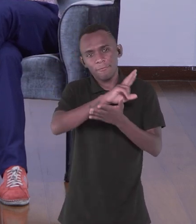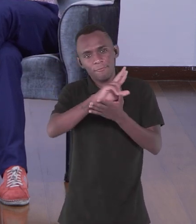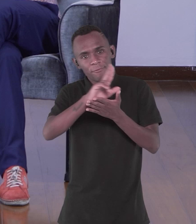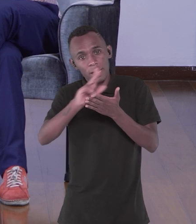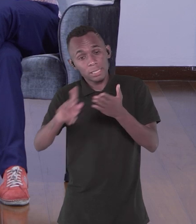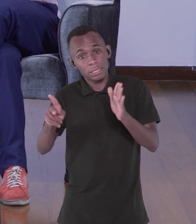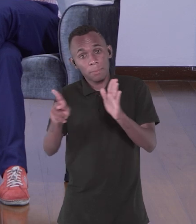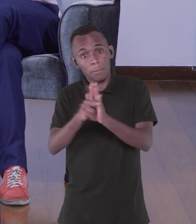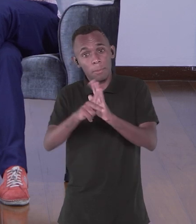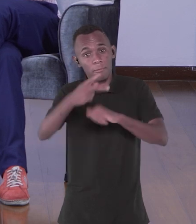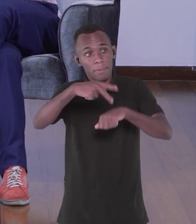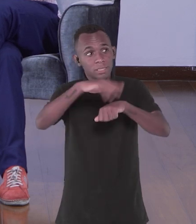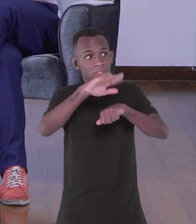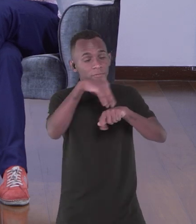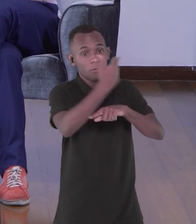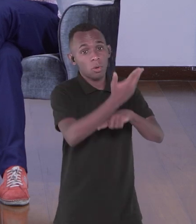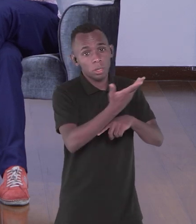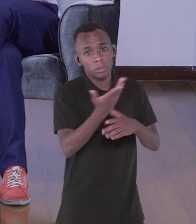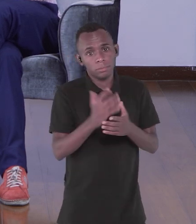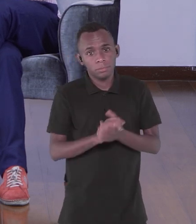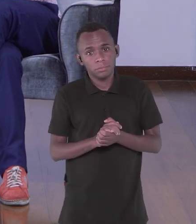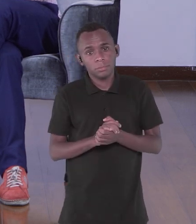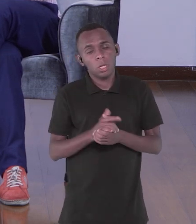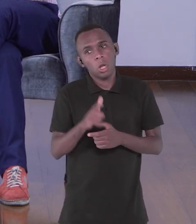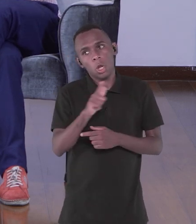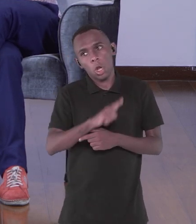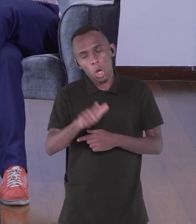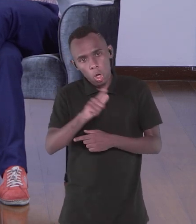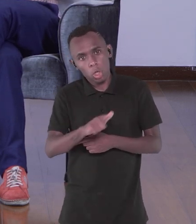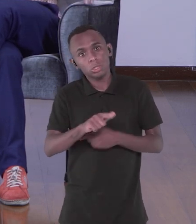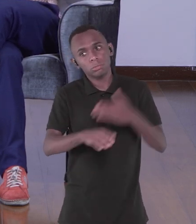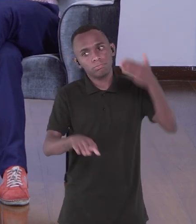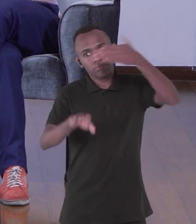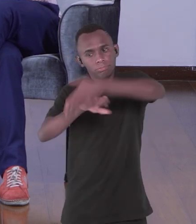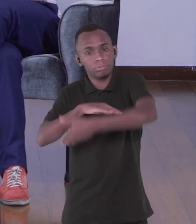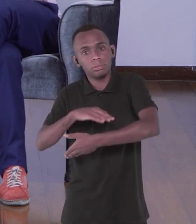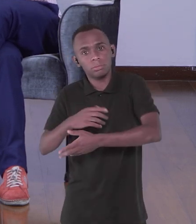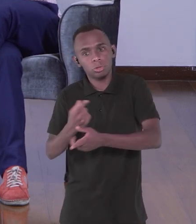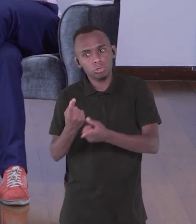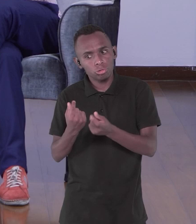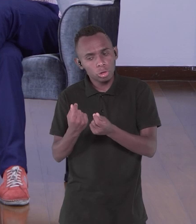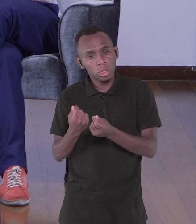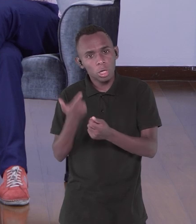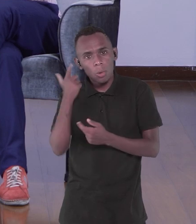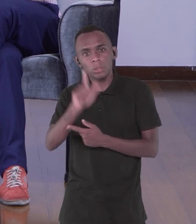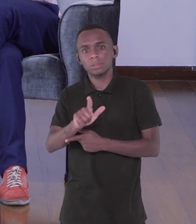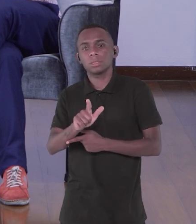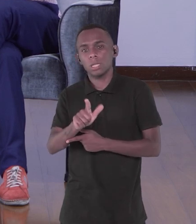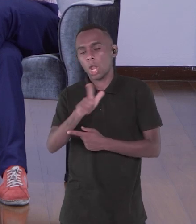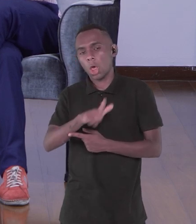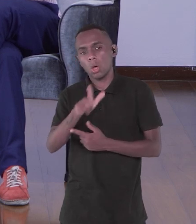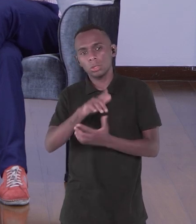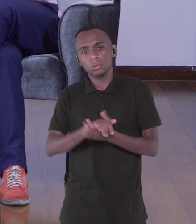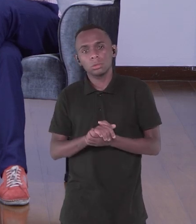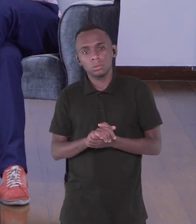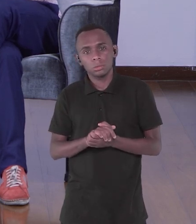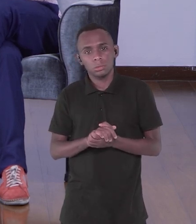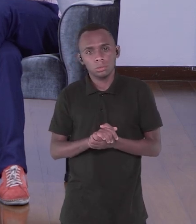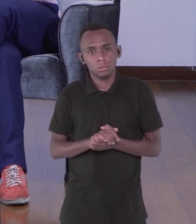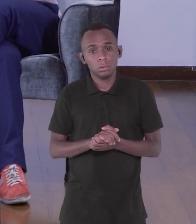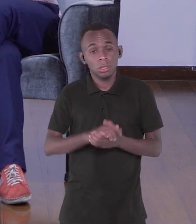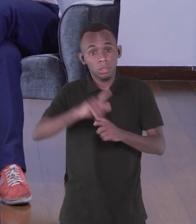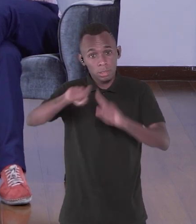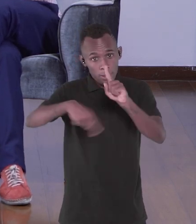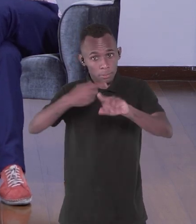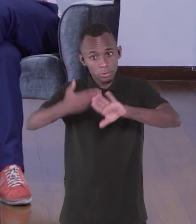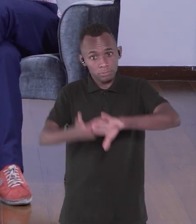bares ocidentais foram lá para, claro, ganhar dinheiro. E aí, de repente, com a guerra, com a anexação da Crimeia, com as